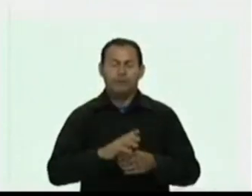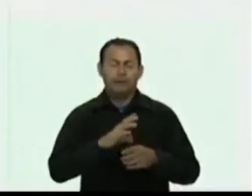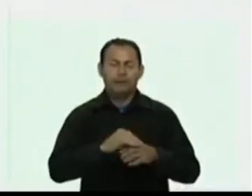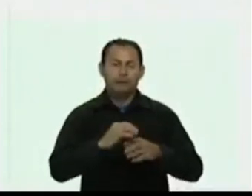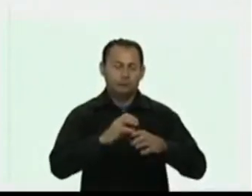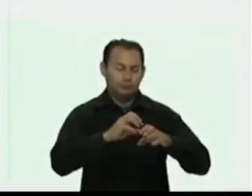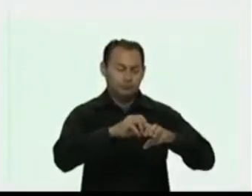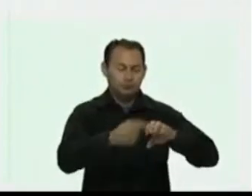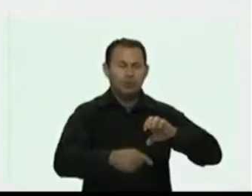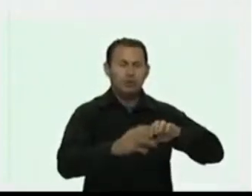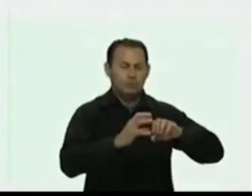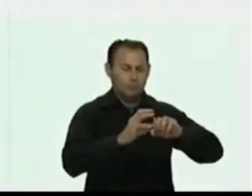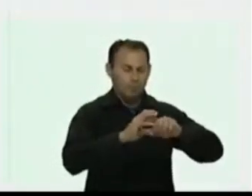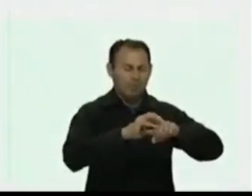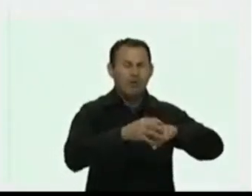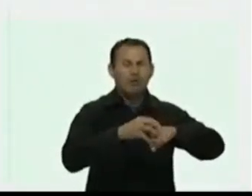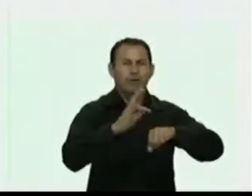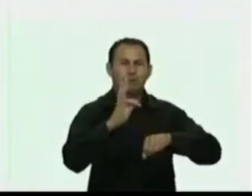um fungo, um bolor,